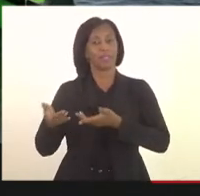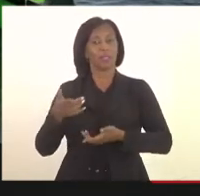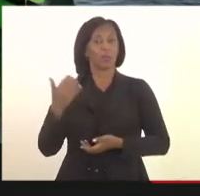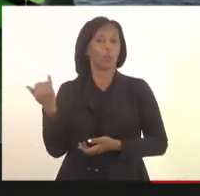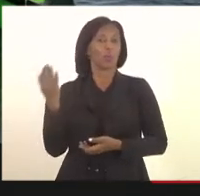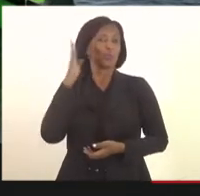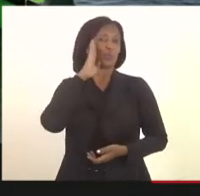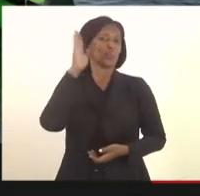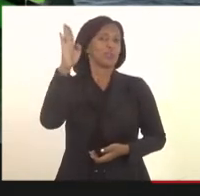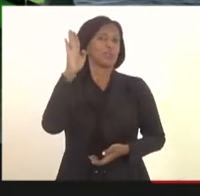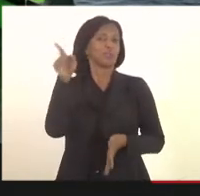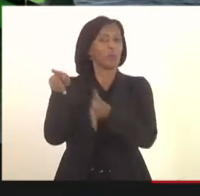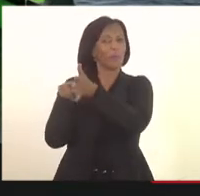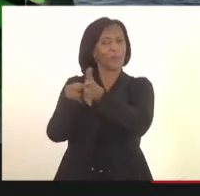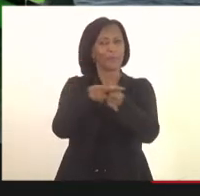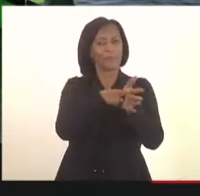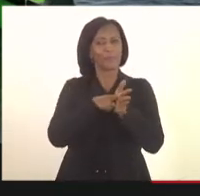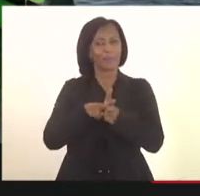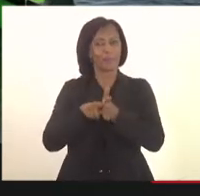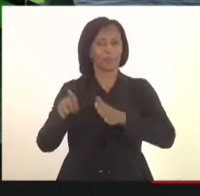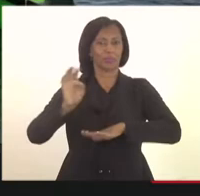de pesquisa do Estado.